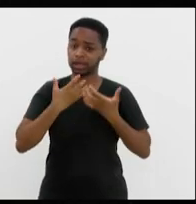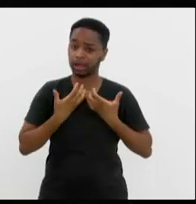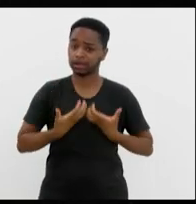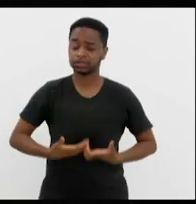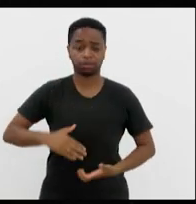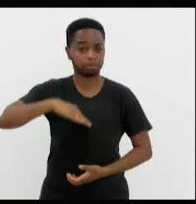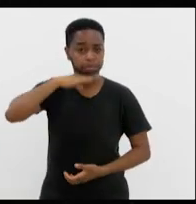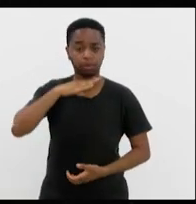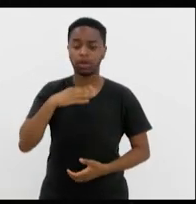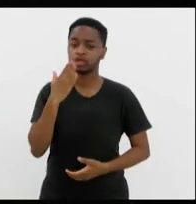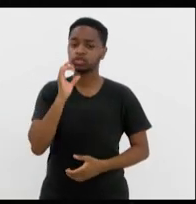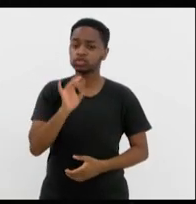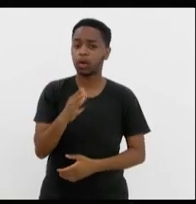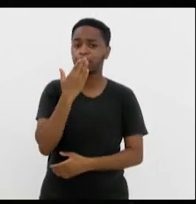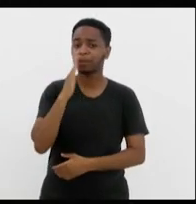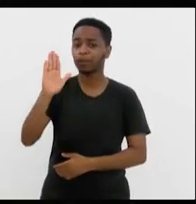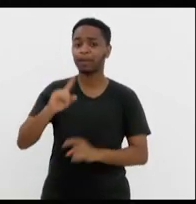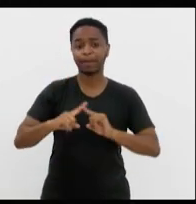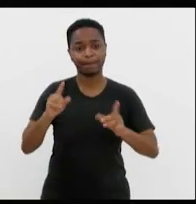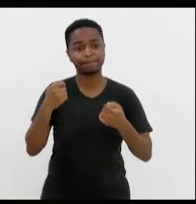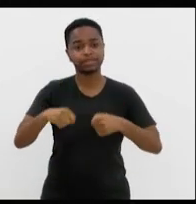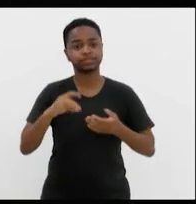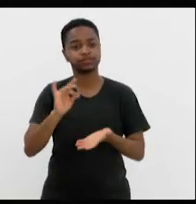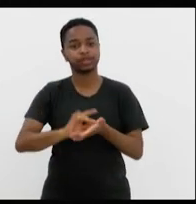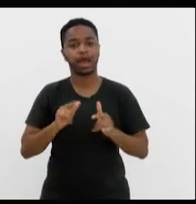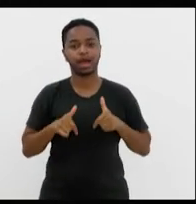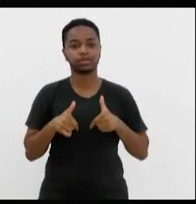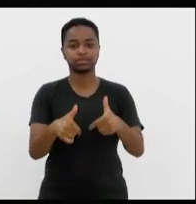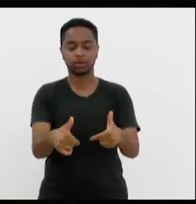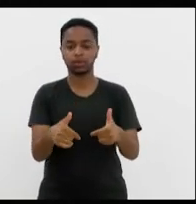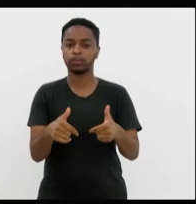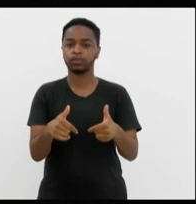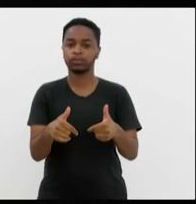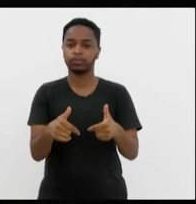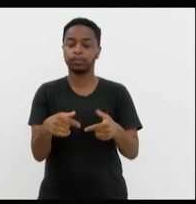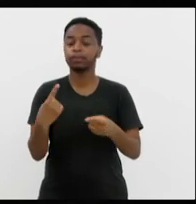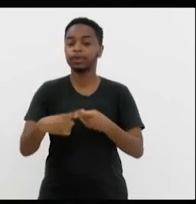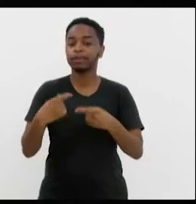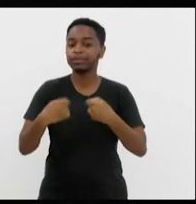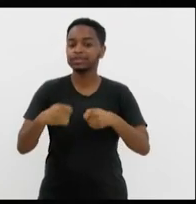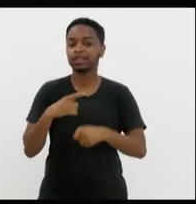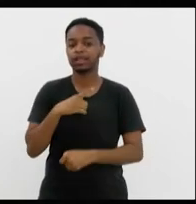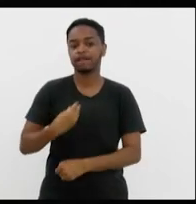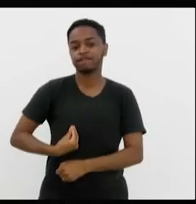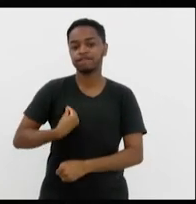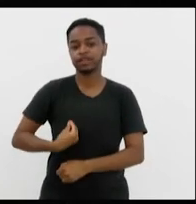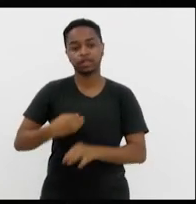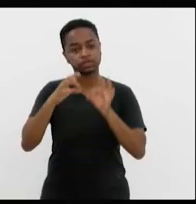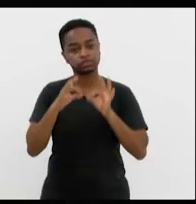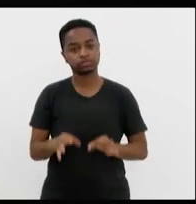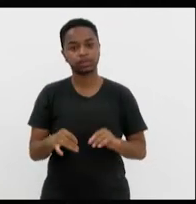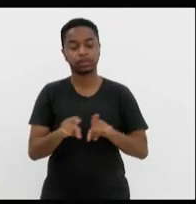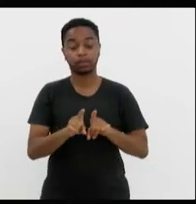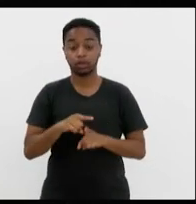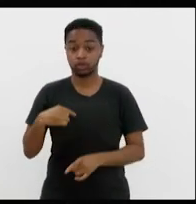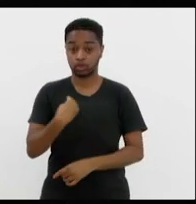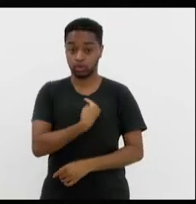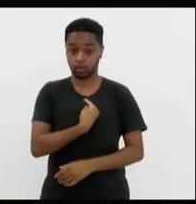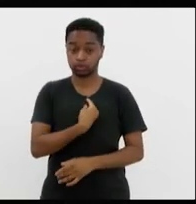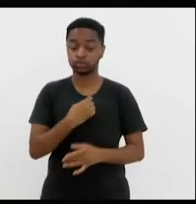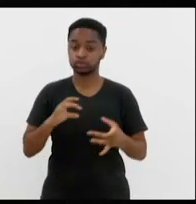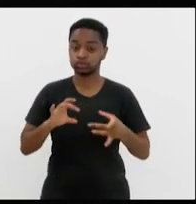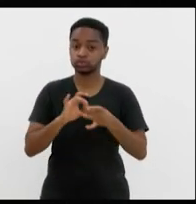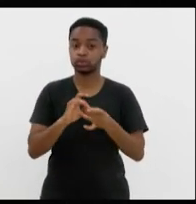de promessas e precisam de ações concretas para terem uma vida digna. E cabe a nós, do Partido